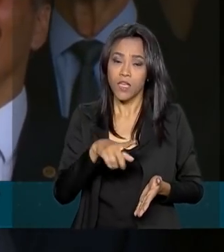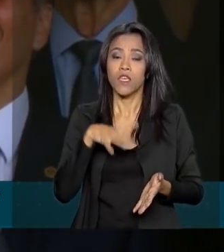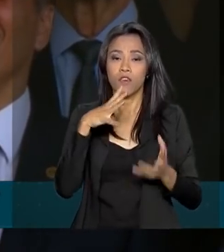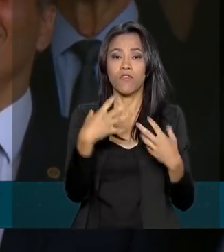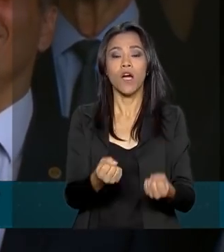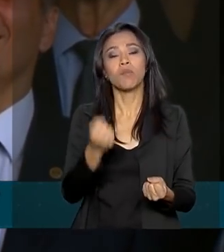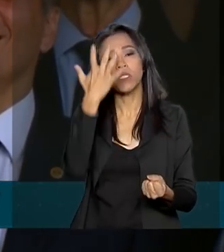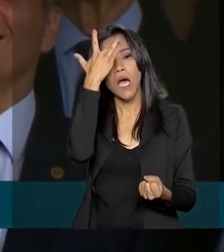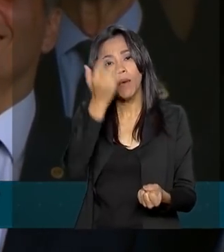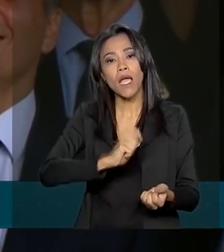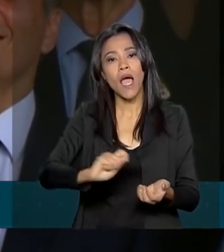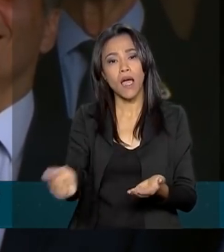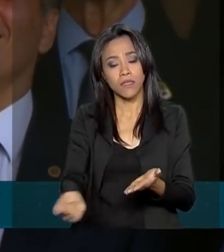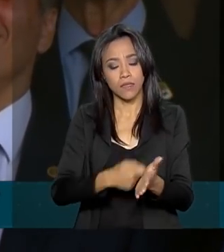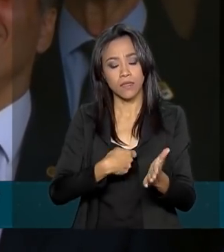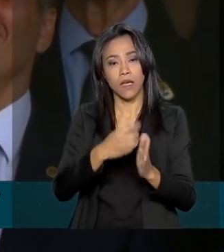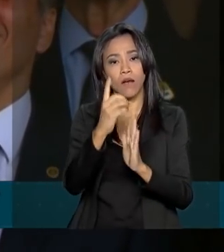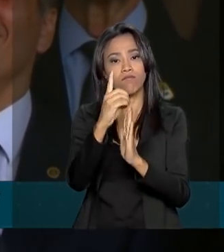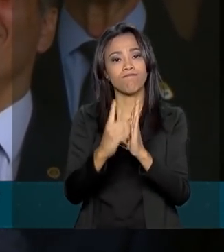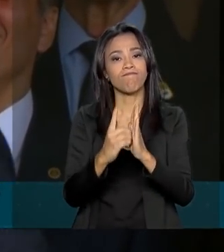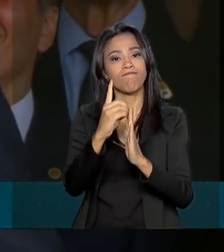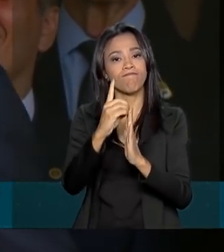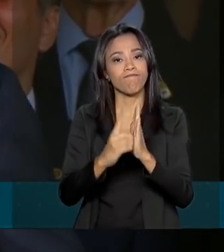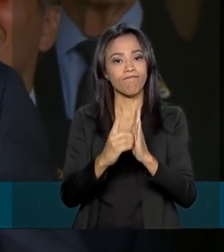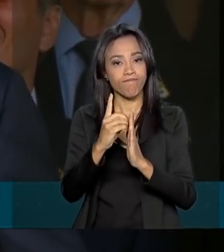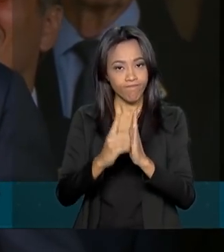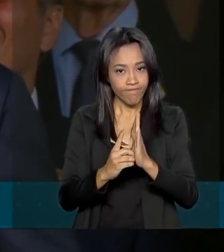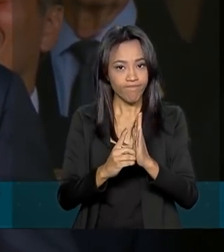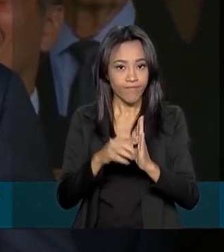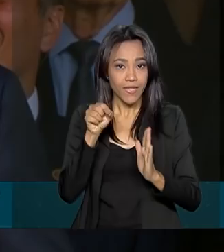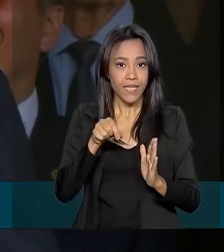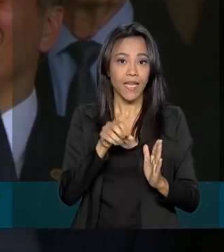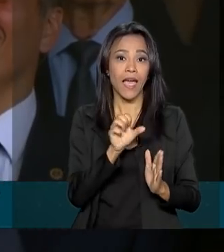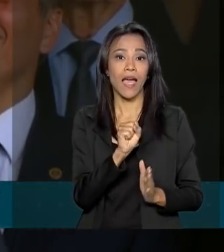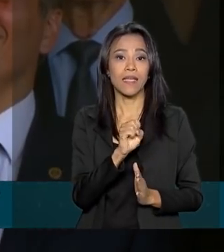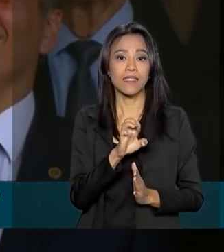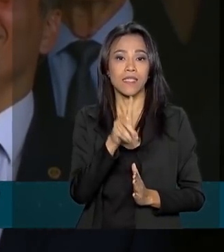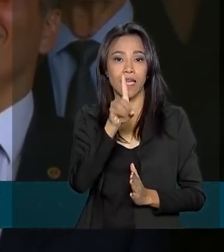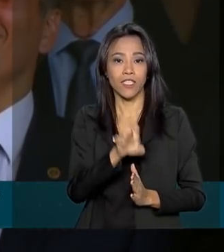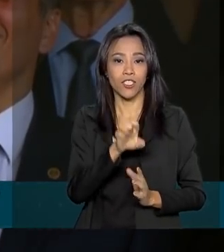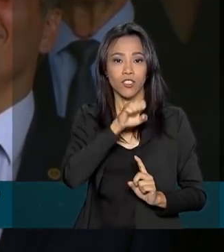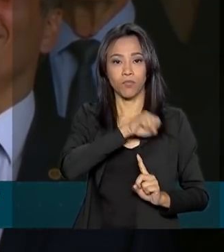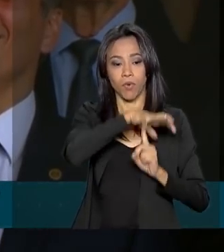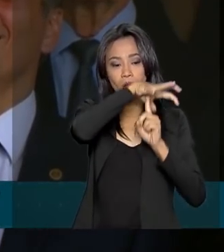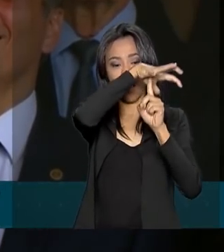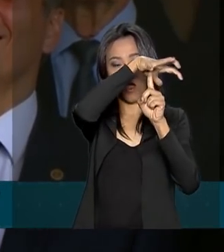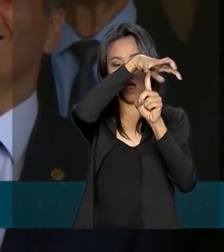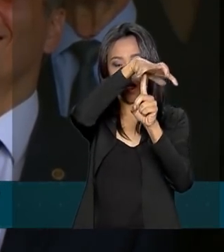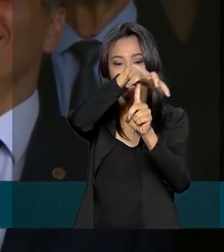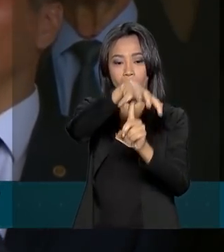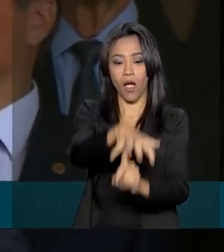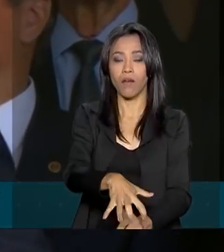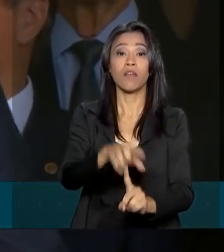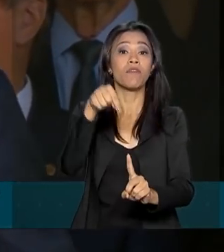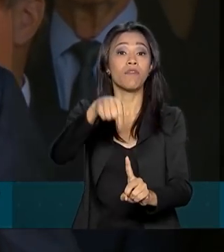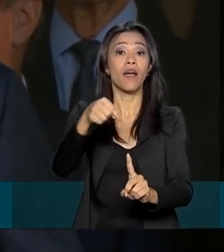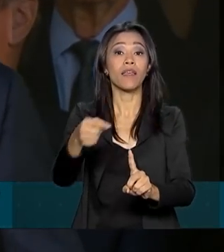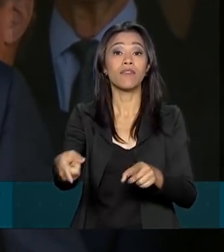decreto amanhã para passar a sede do comando da Brigada de Infantaria Paraquedista para o Palácio do Planalto.